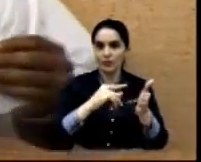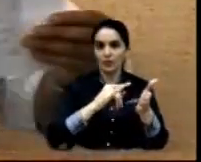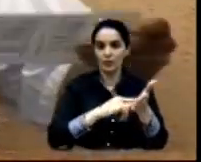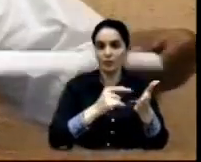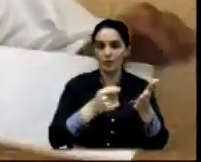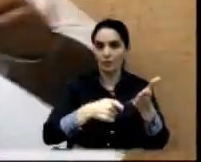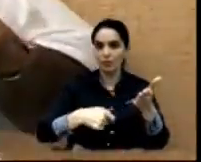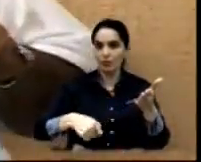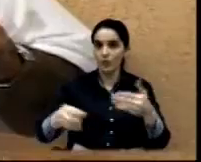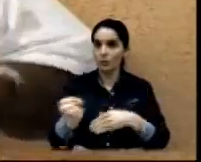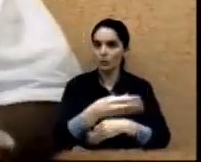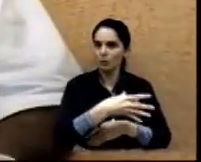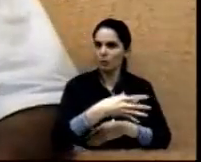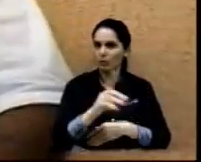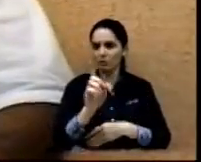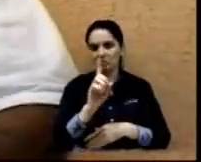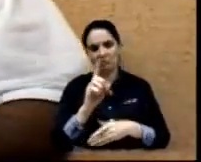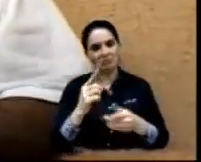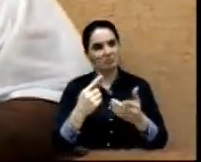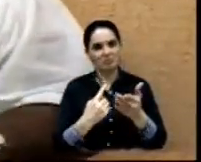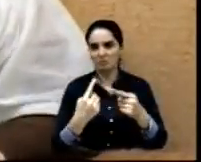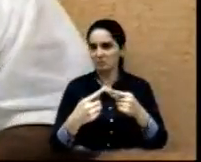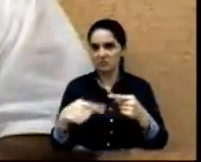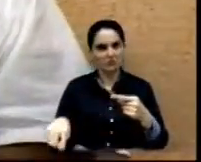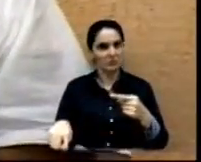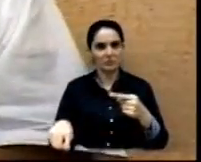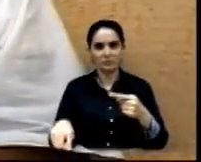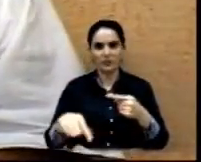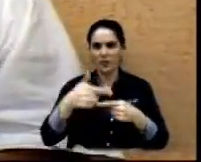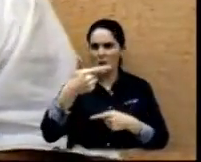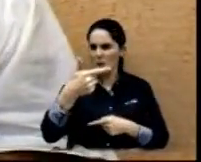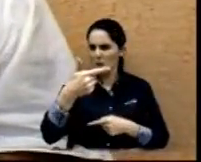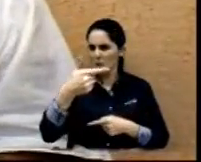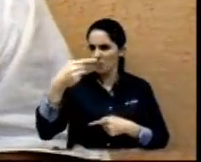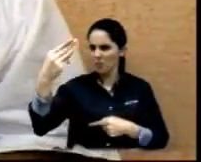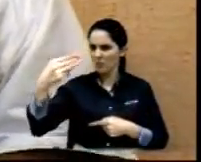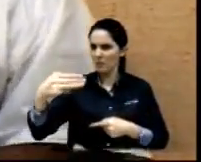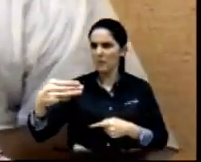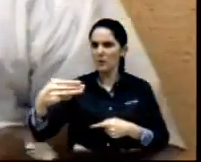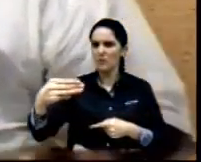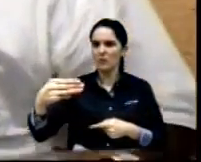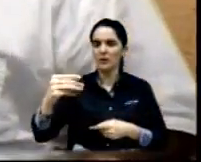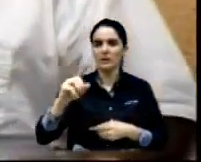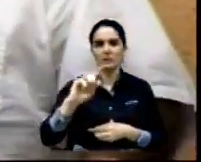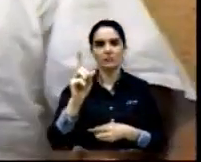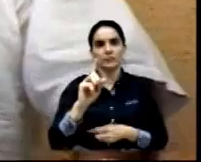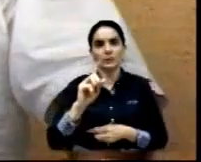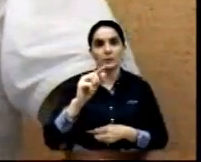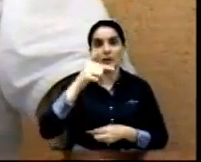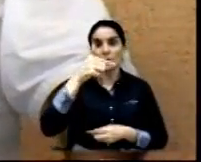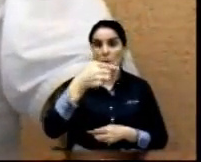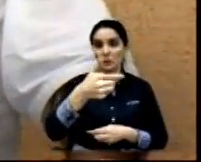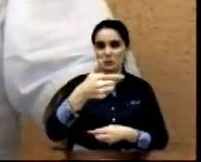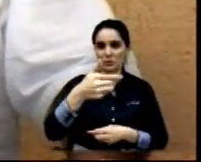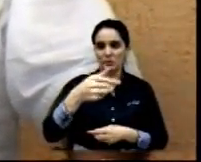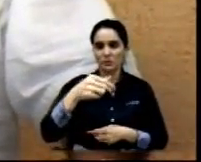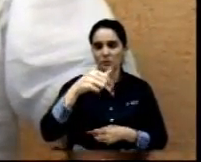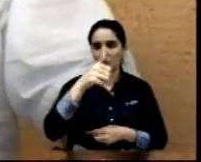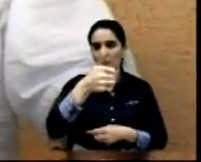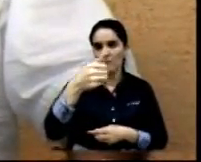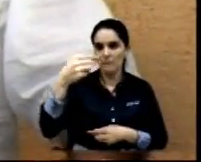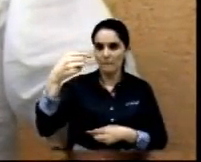Aí ele questionou que o valor não era de 2,5 milhões do contrato antigo, mas de 1.900.000 e